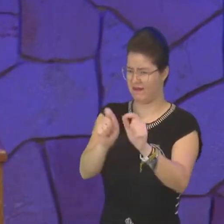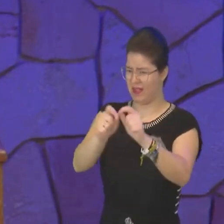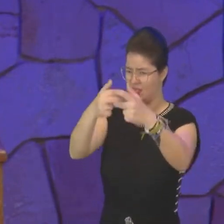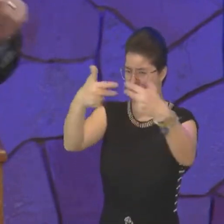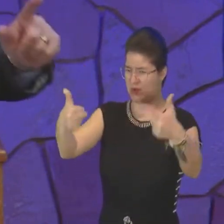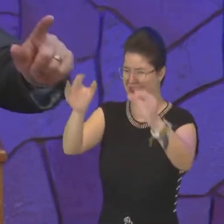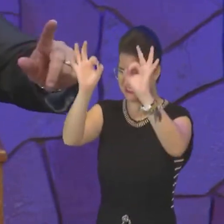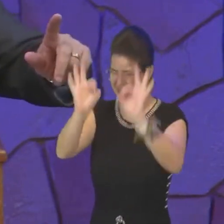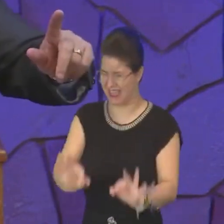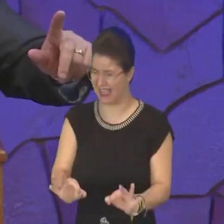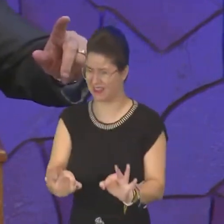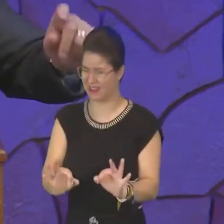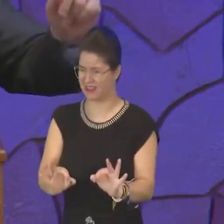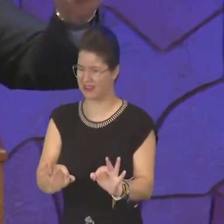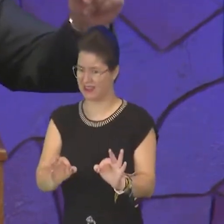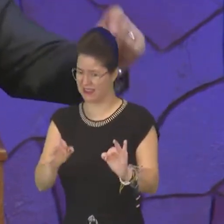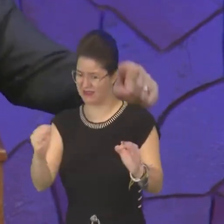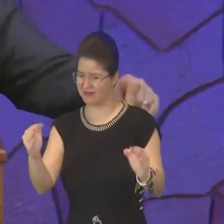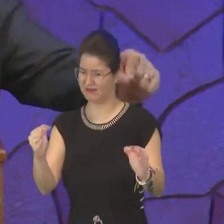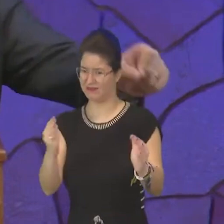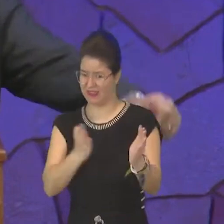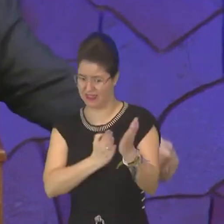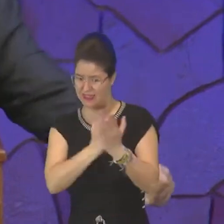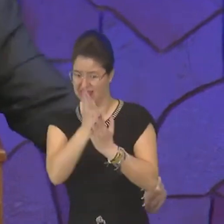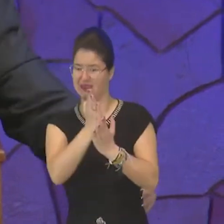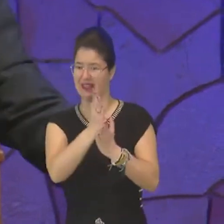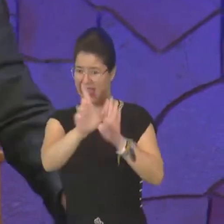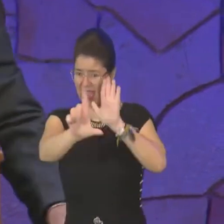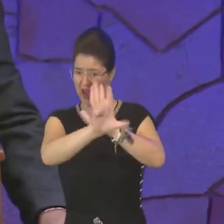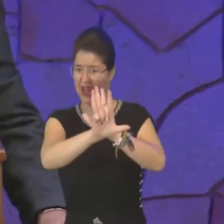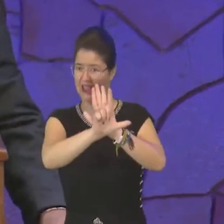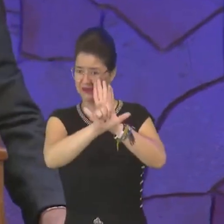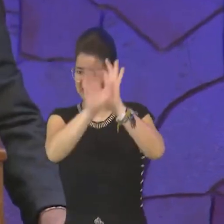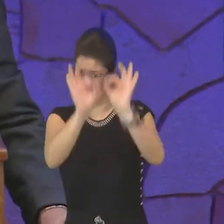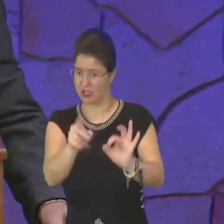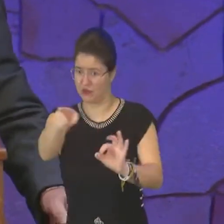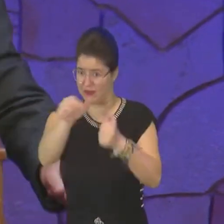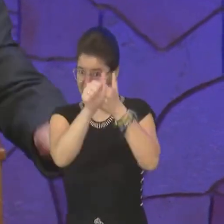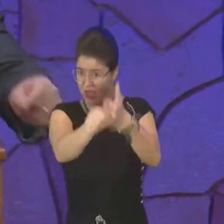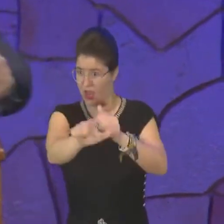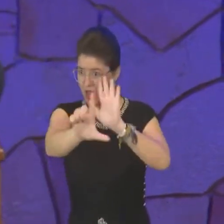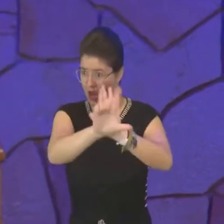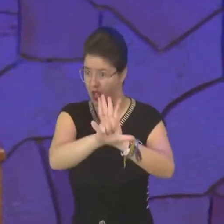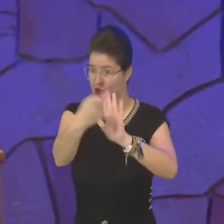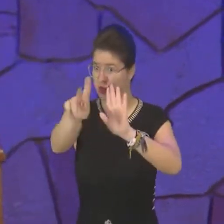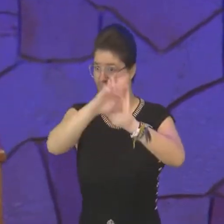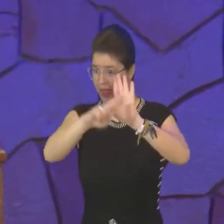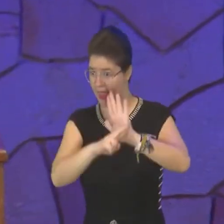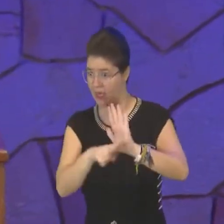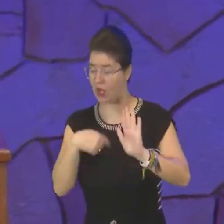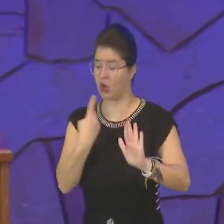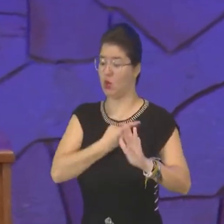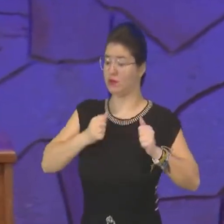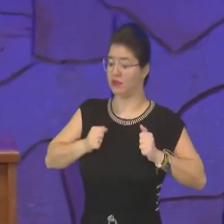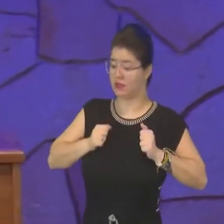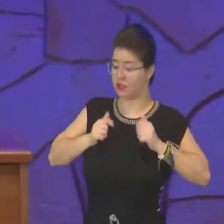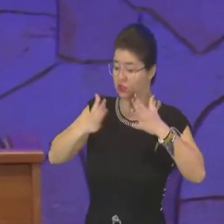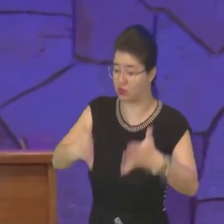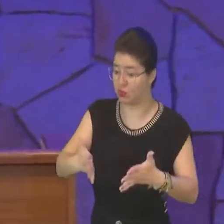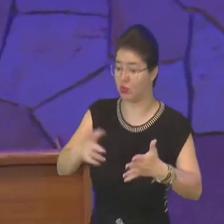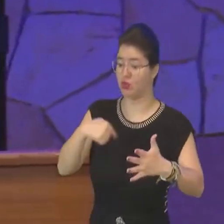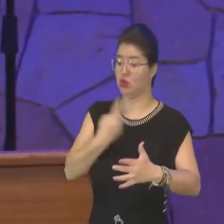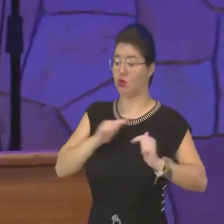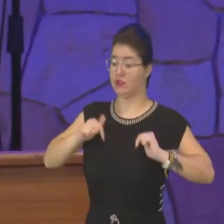Aquilo que você pretende tem respaldo legal? As nossas ações, as